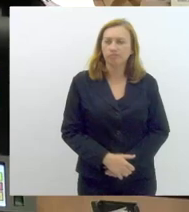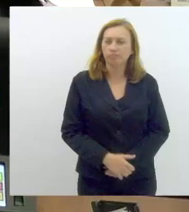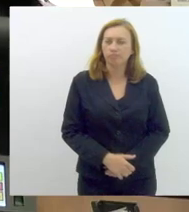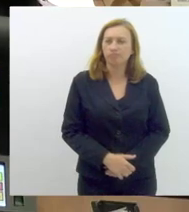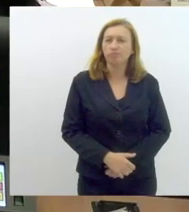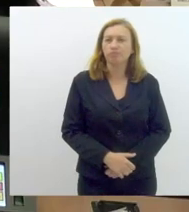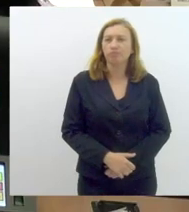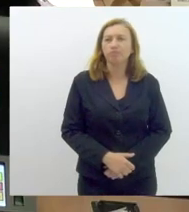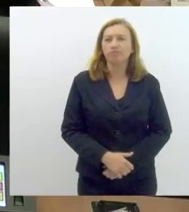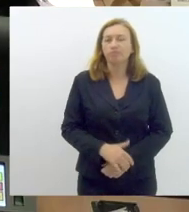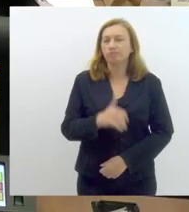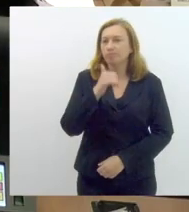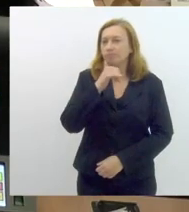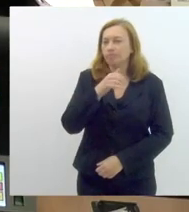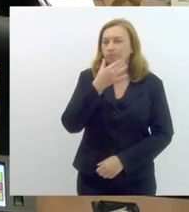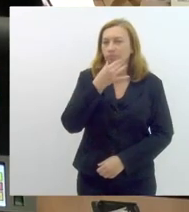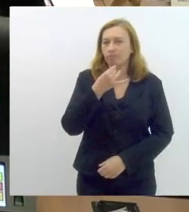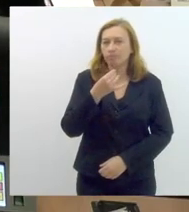Senhoras e senhores,